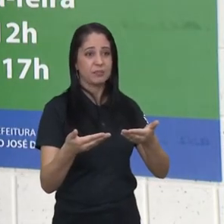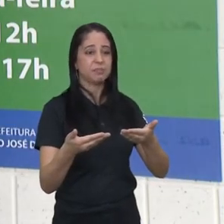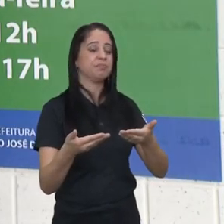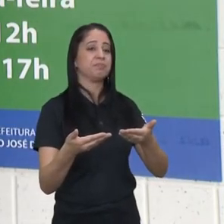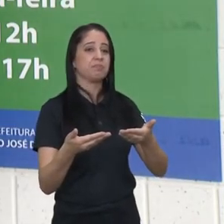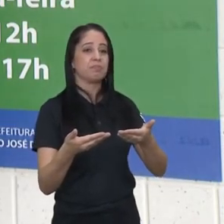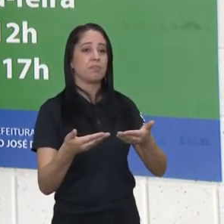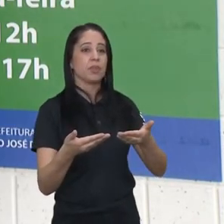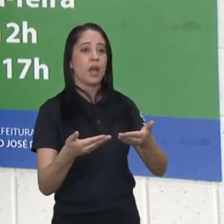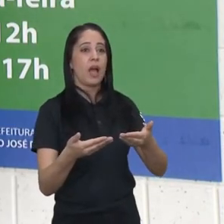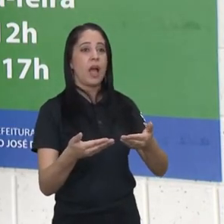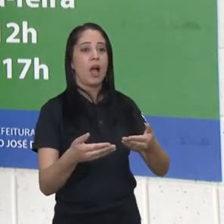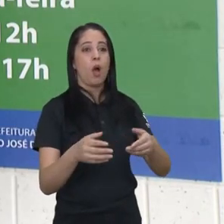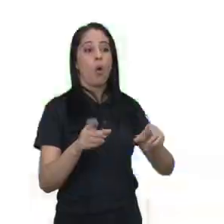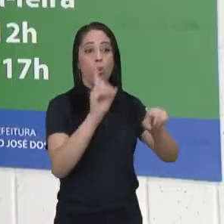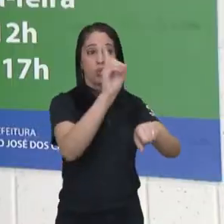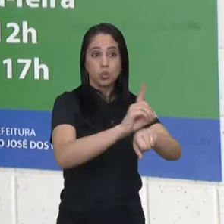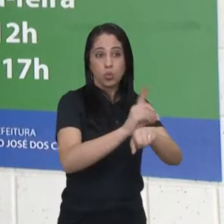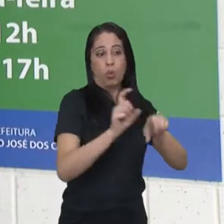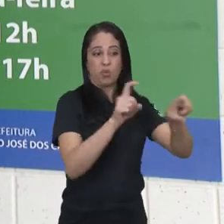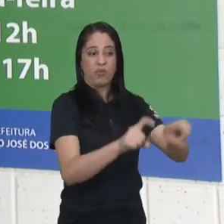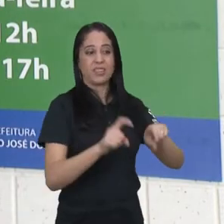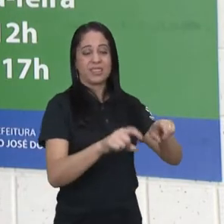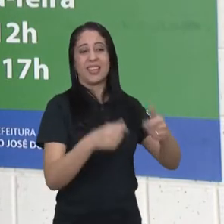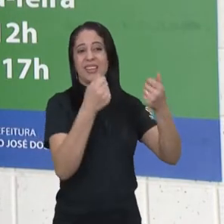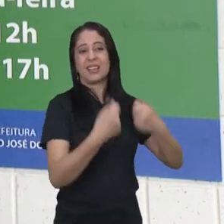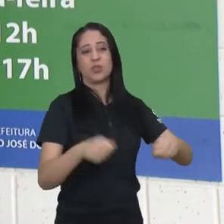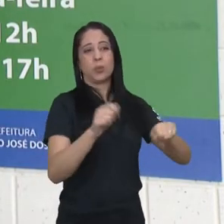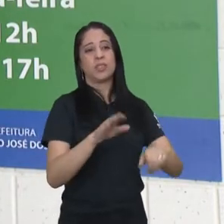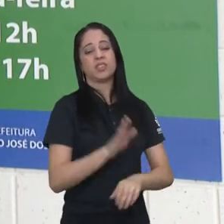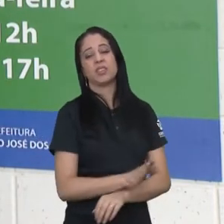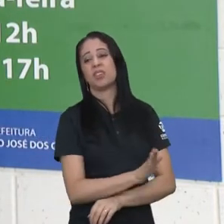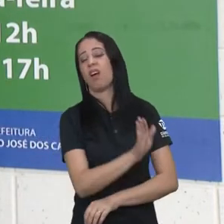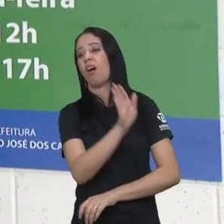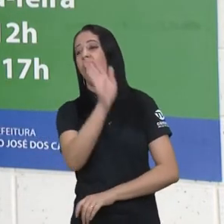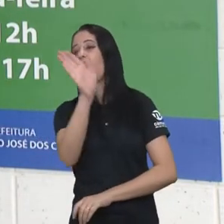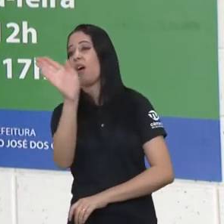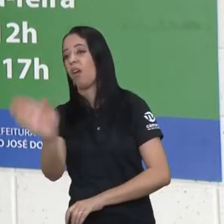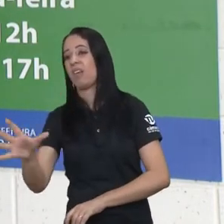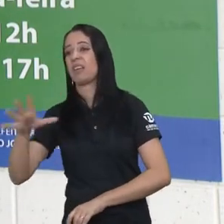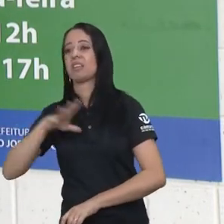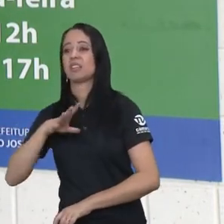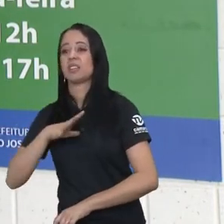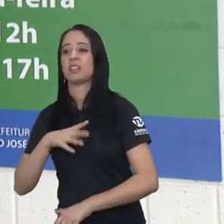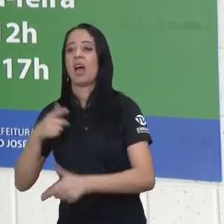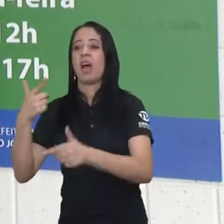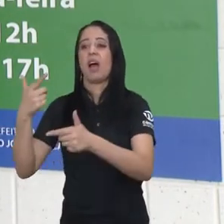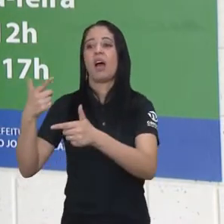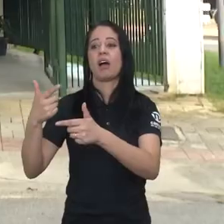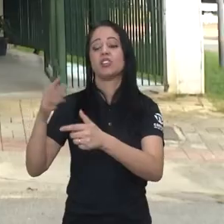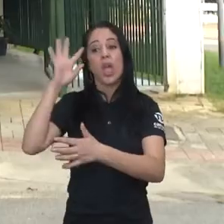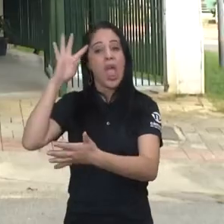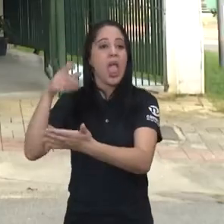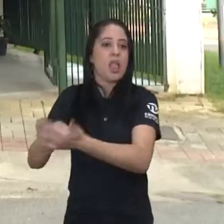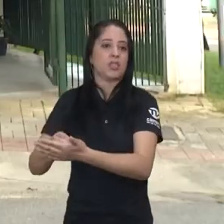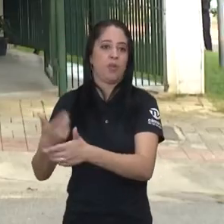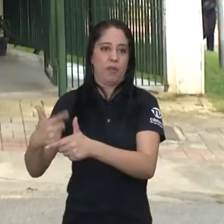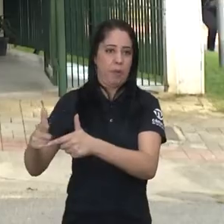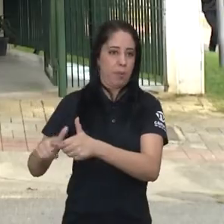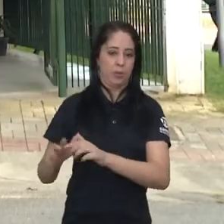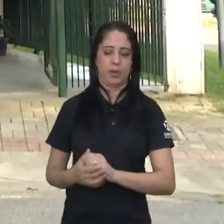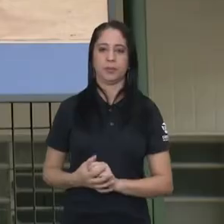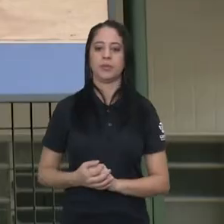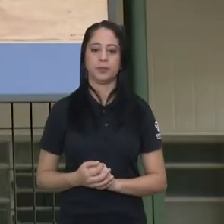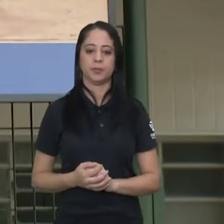ausentar do município para resolver as suas demandas hoje a realidade é outra através do serviço que o ponto Rural oferece E